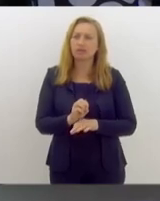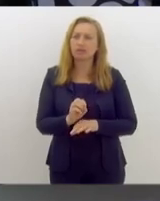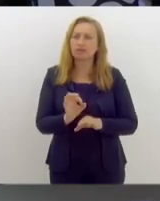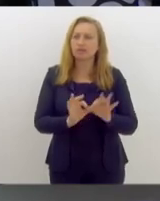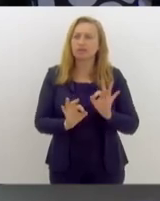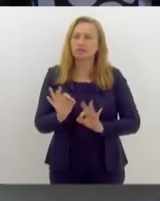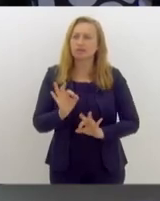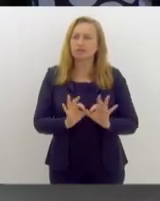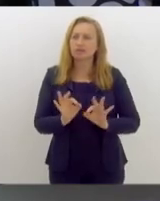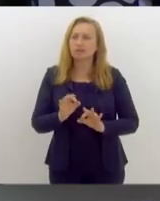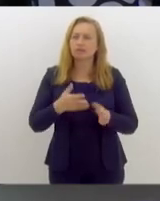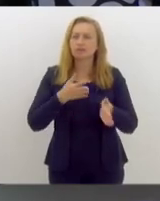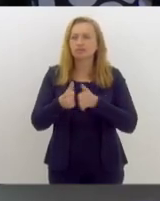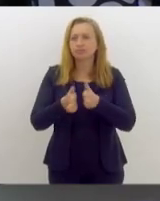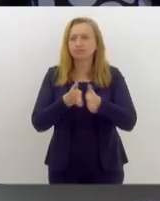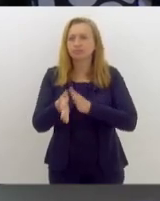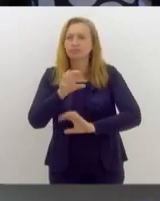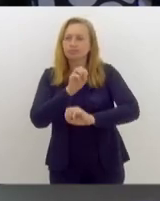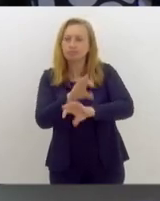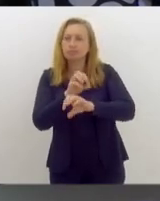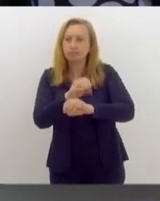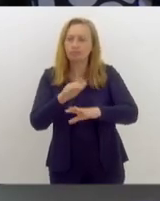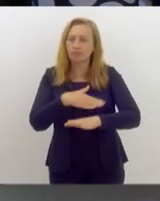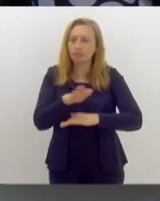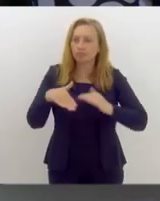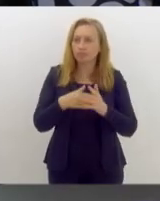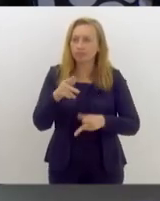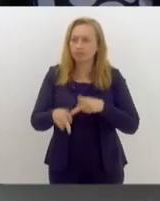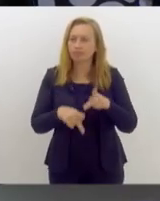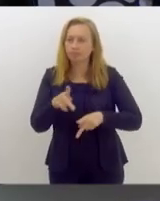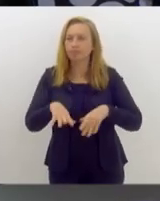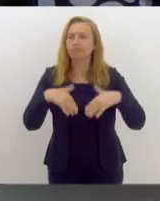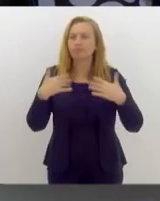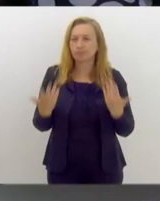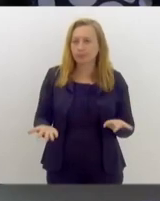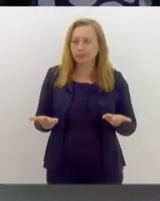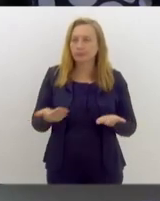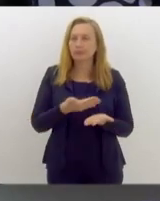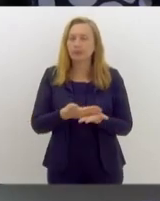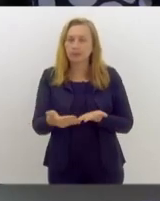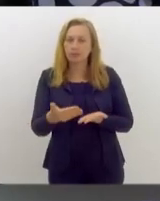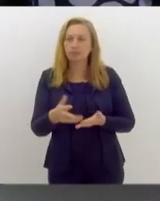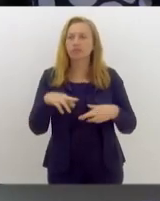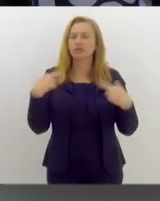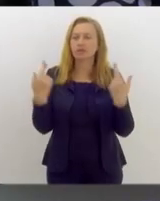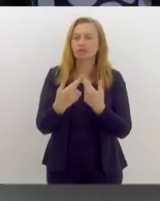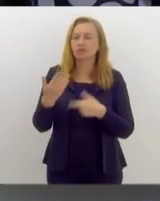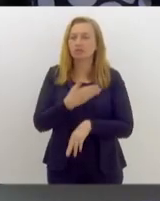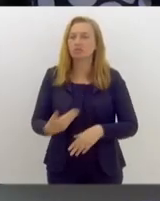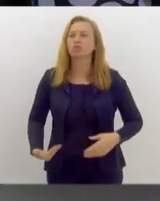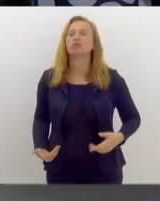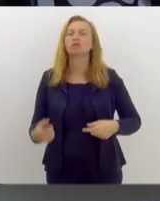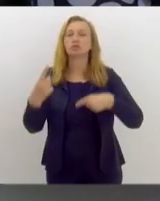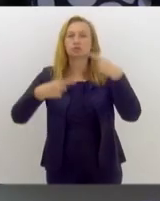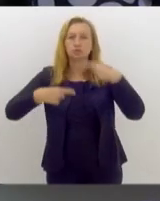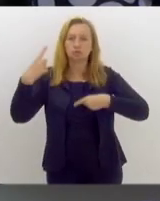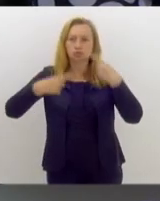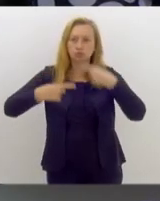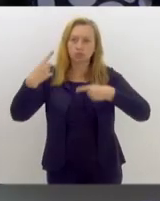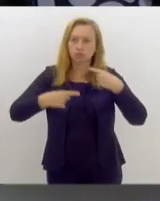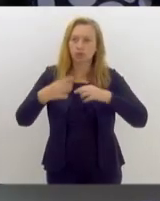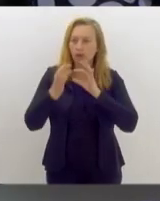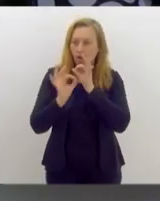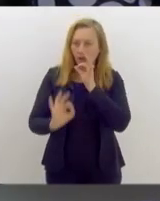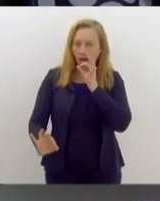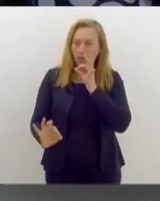ampla o acesso à educação de toda a população. Então, iniciamos com essa audiência pública esse debate. Não farei uma fala muito longa